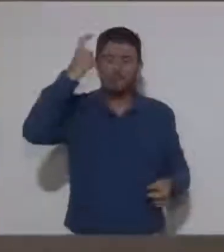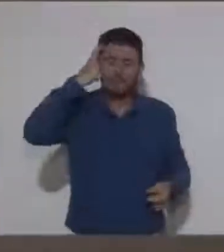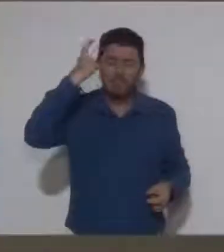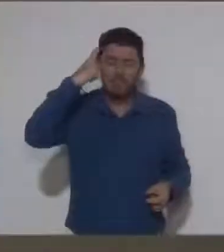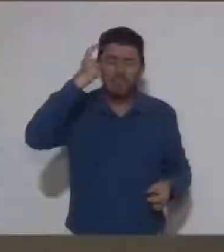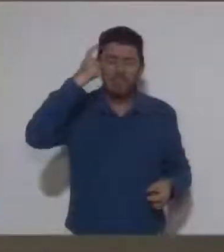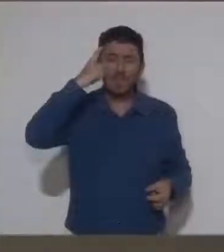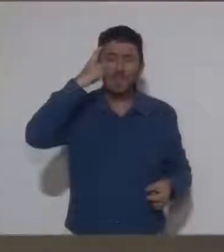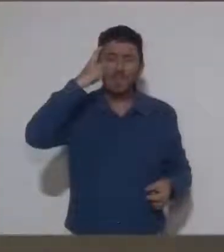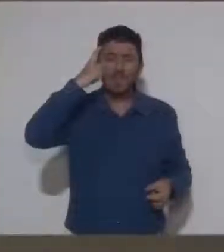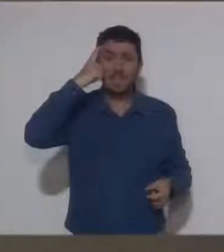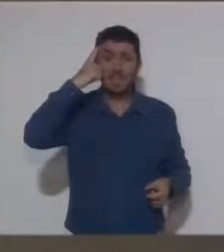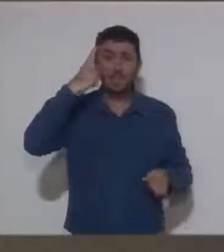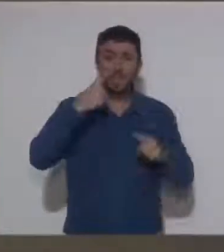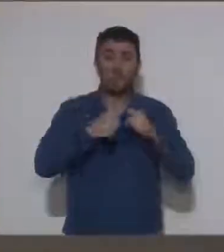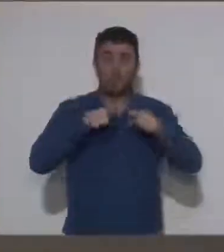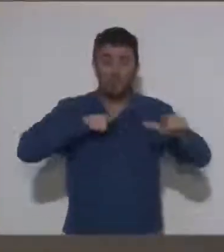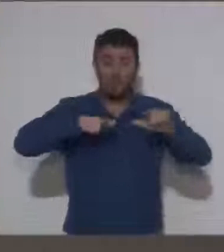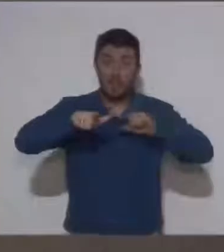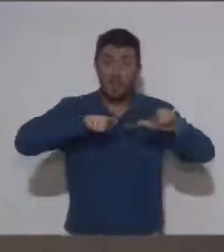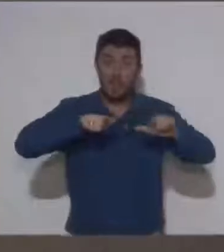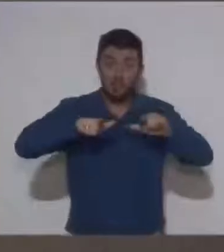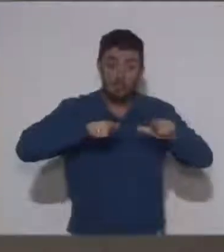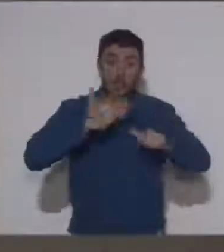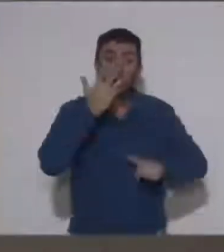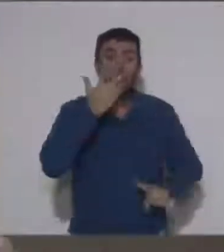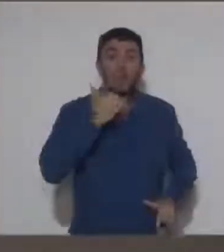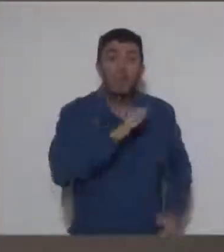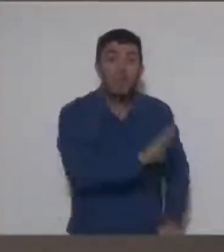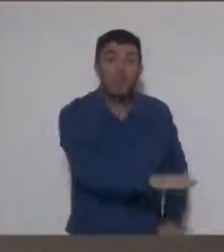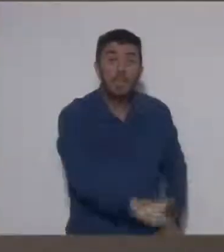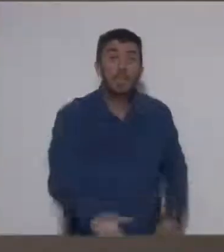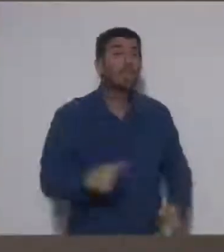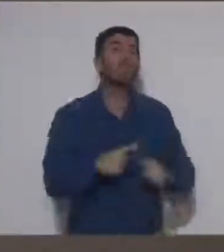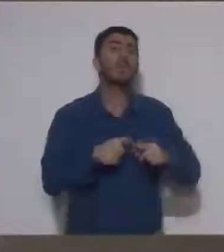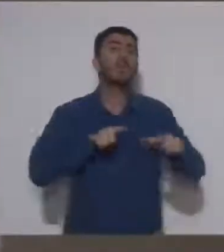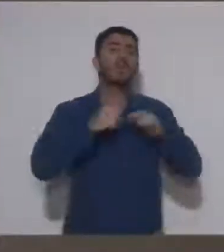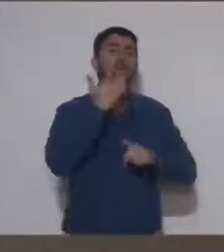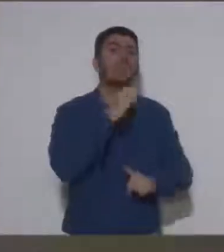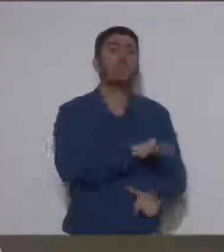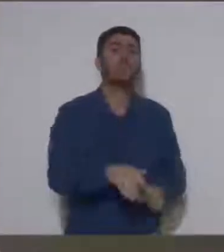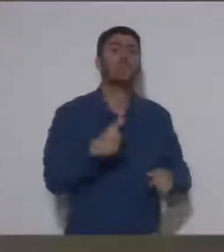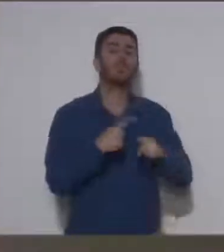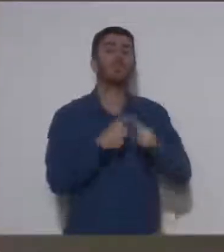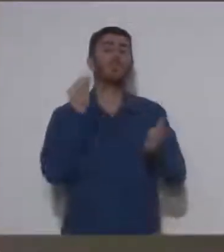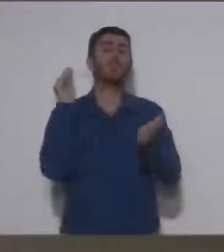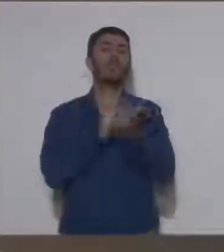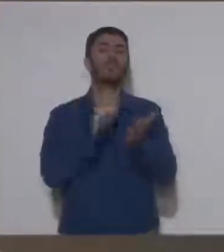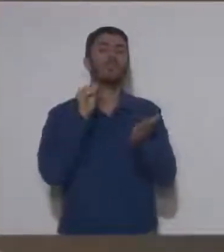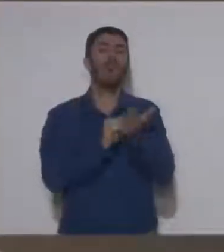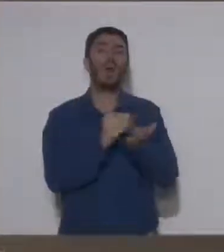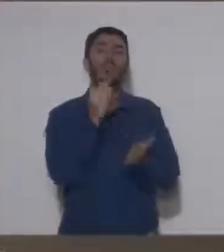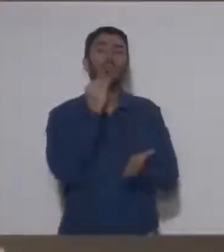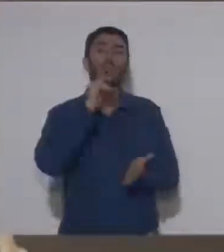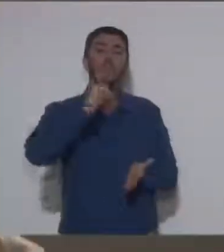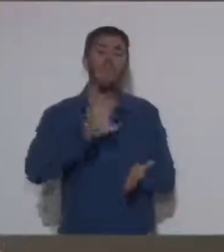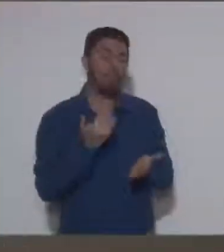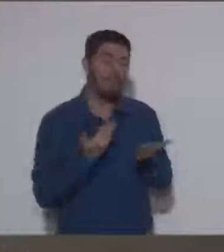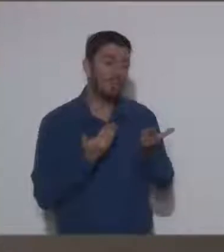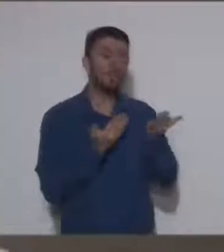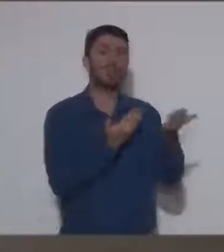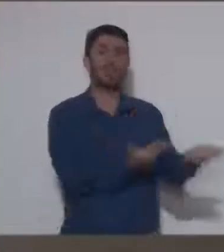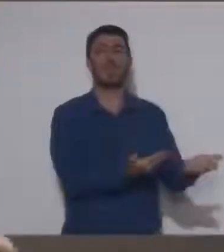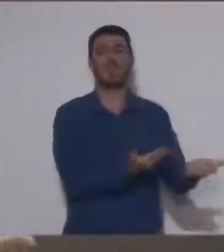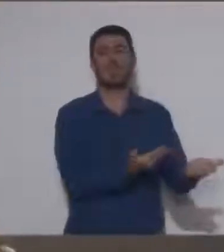infantil, ele está ligado diretamente à falta de oportunidade. E o trabalho infantil, muitas vezes, pode estar dentro das